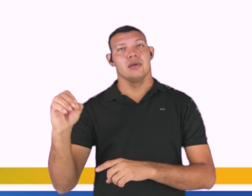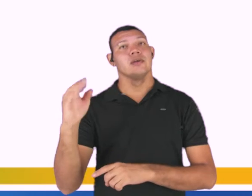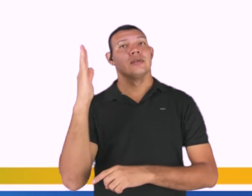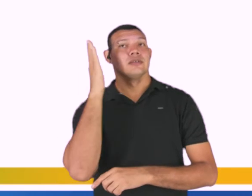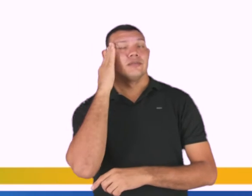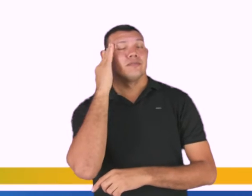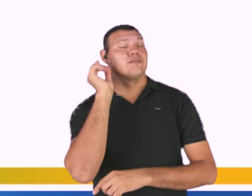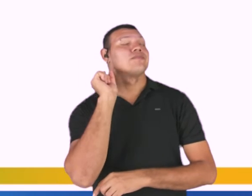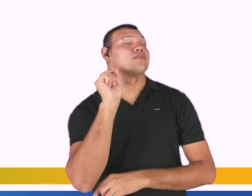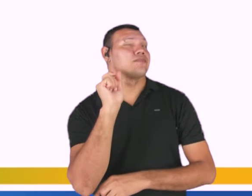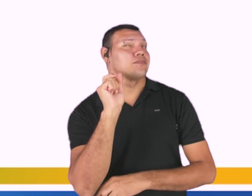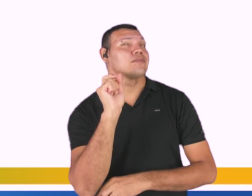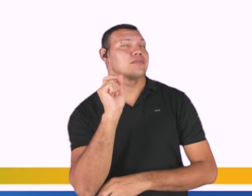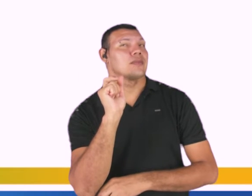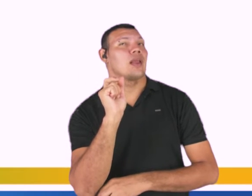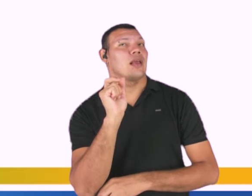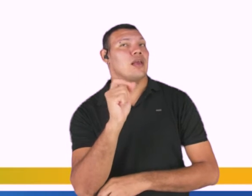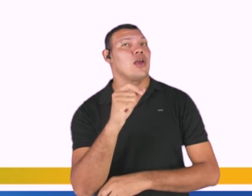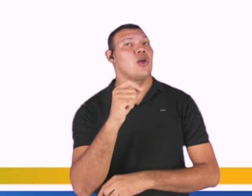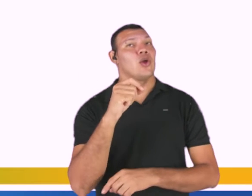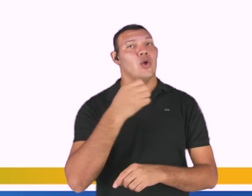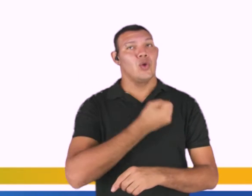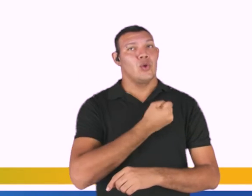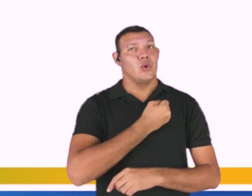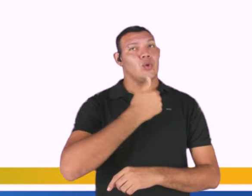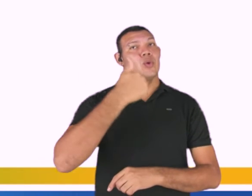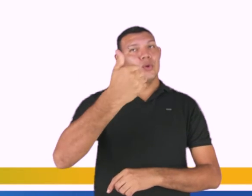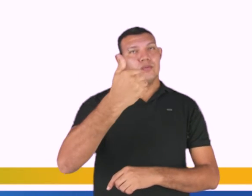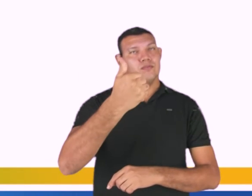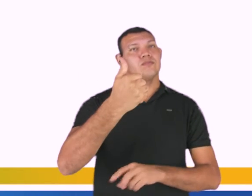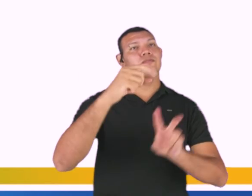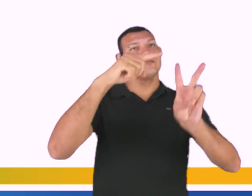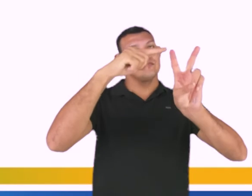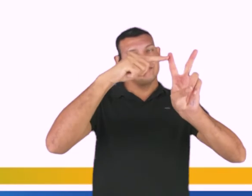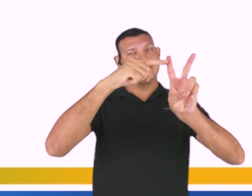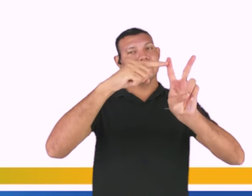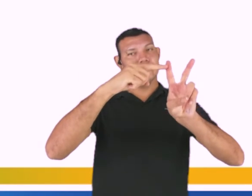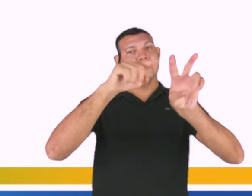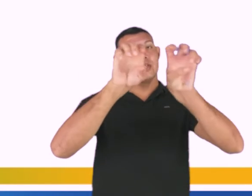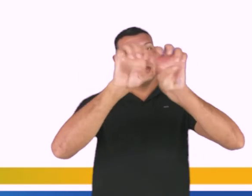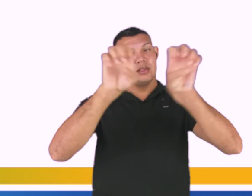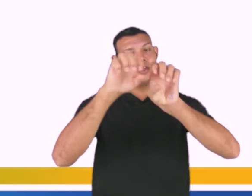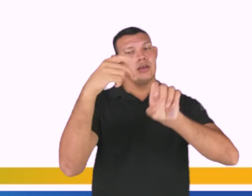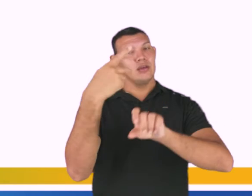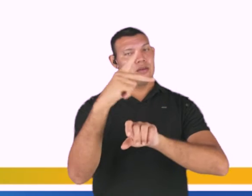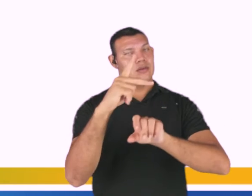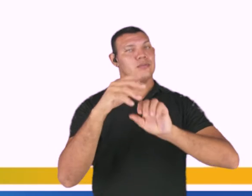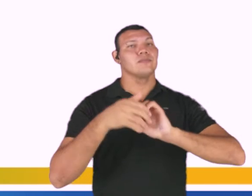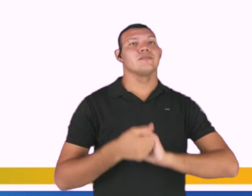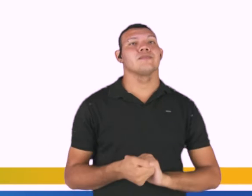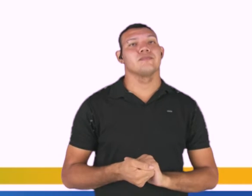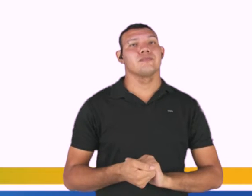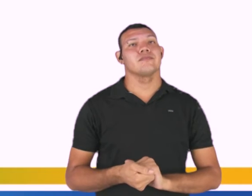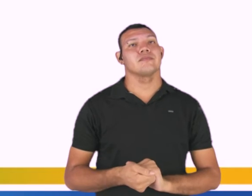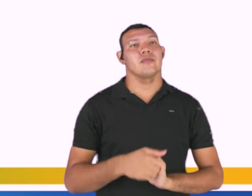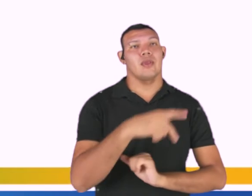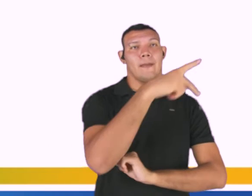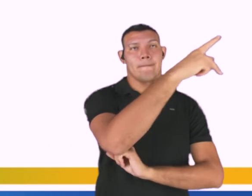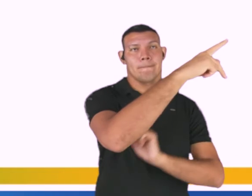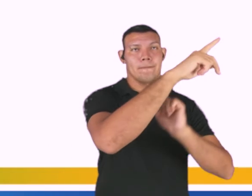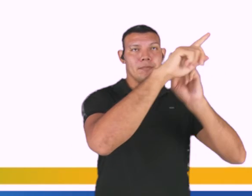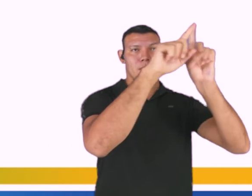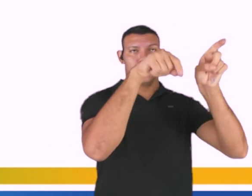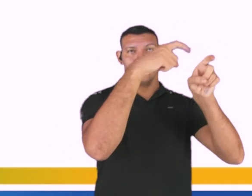1 é uma de suas raízes. Então, percebam que ele deu uma p de x e